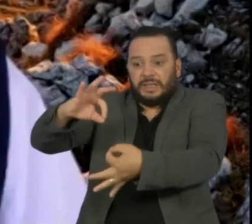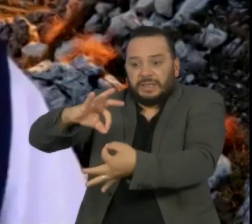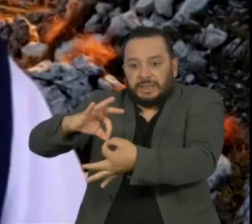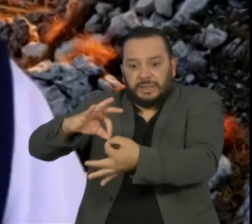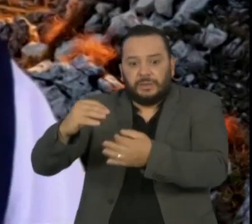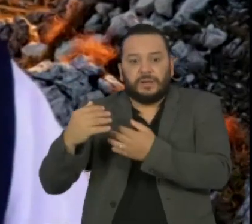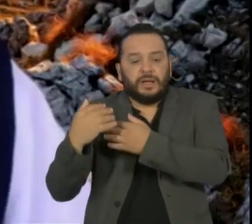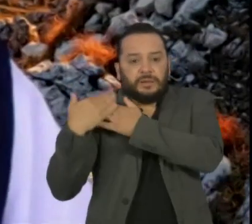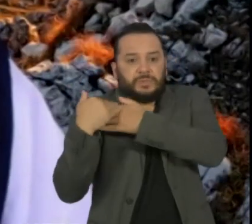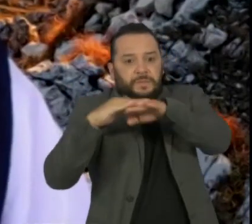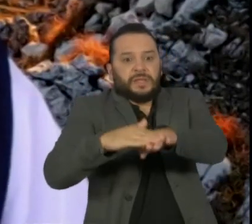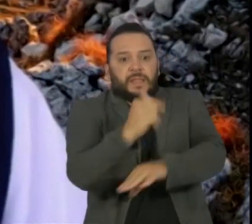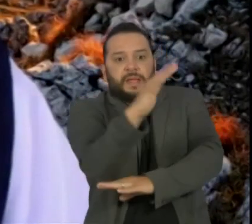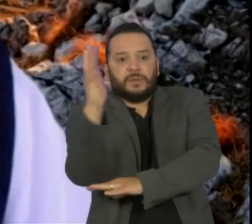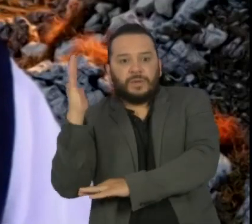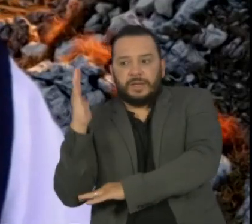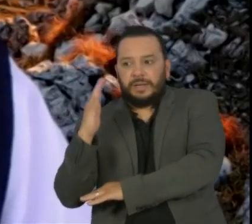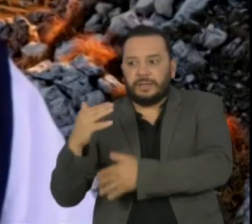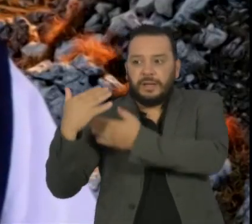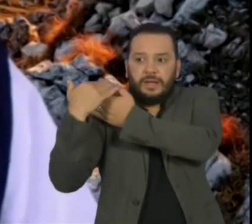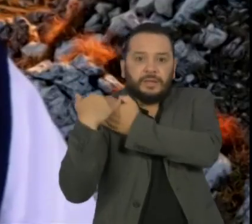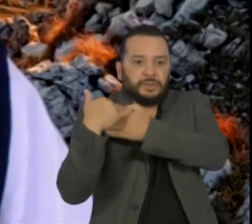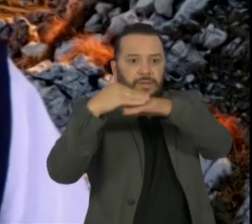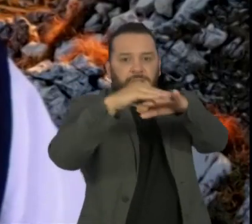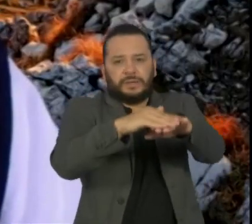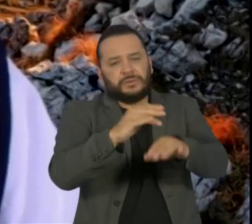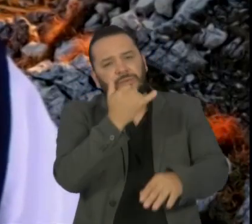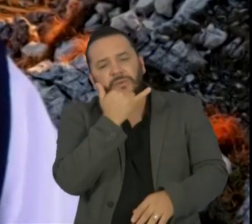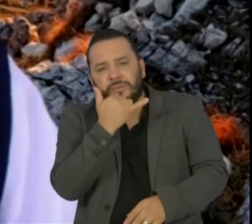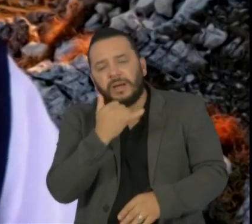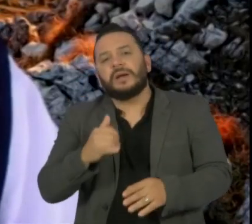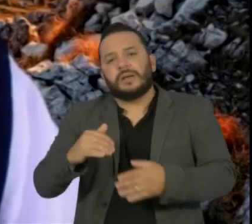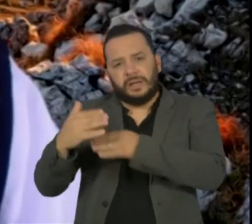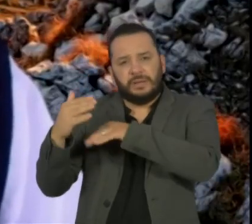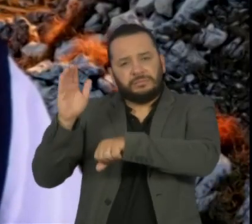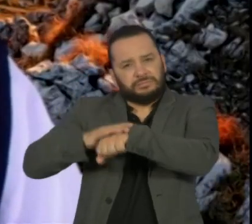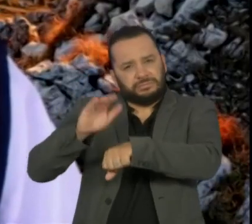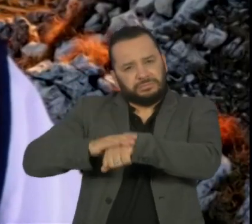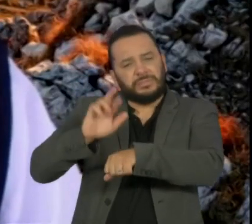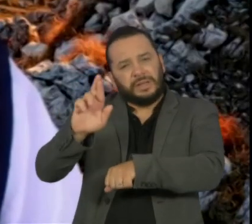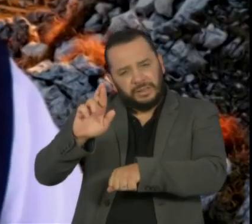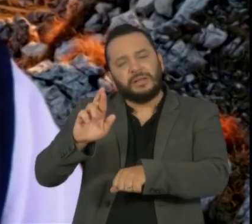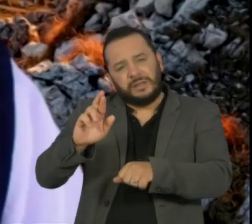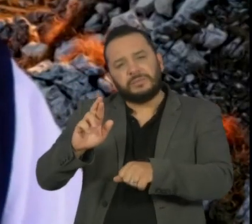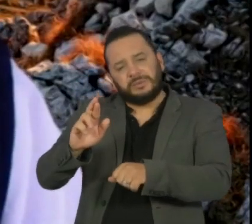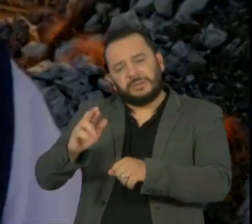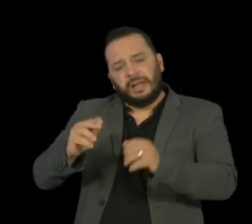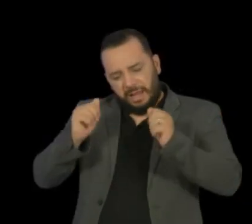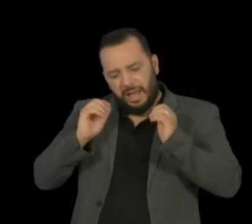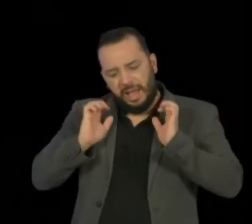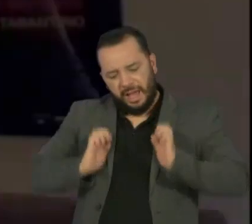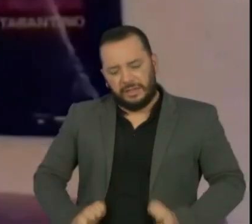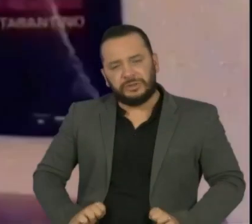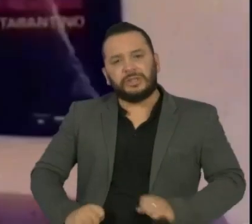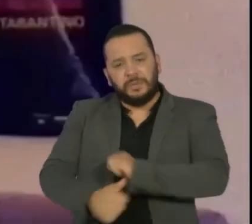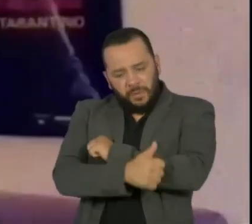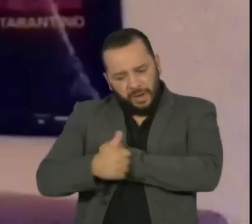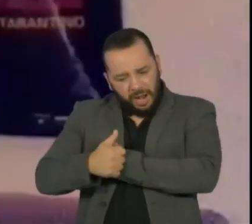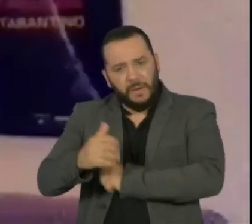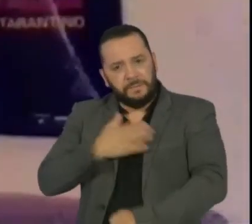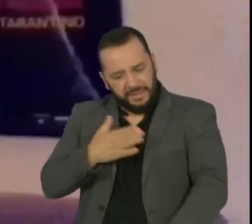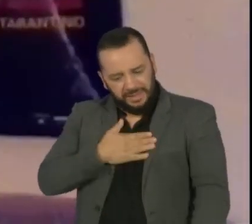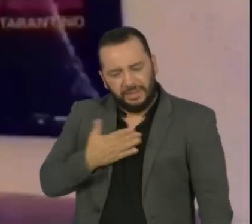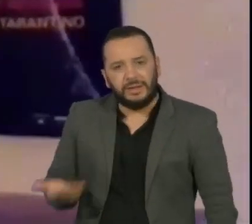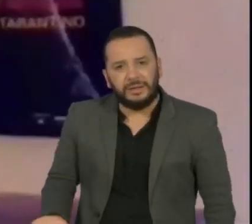ação. Responsabilidade que envolve ética. Existe responsabilidade ética e moral nessa liberdade. Se